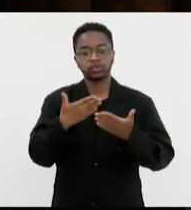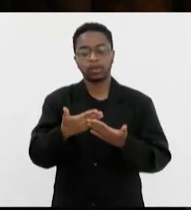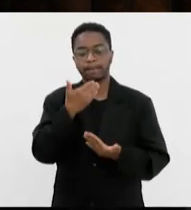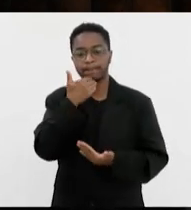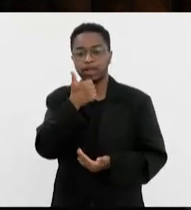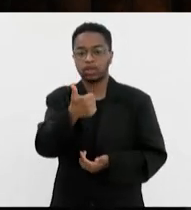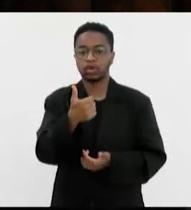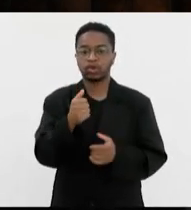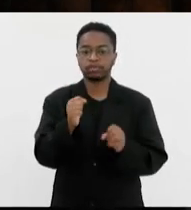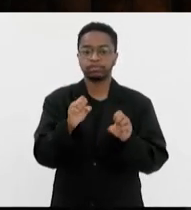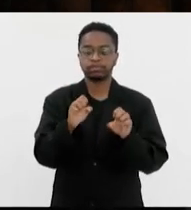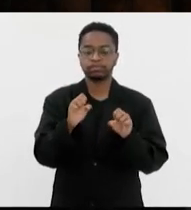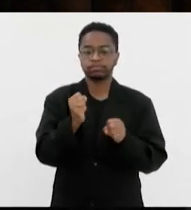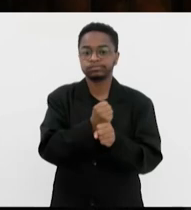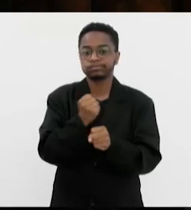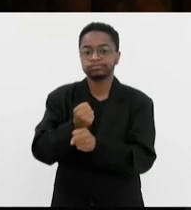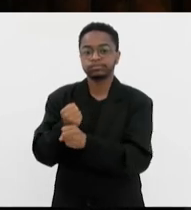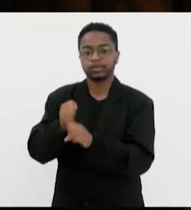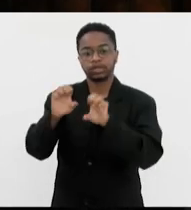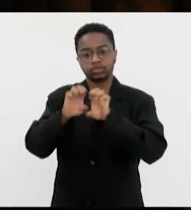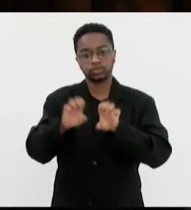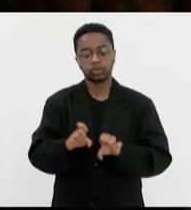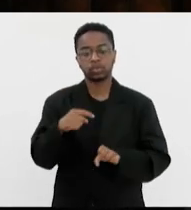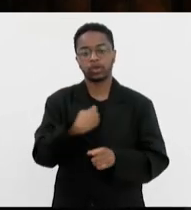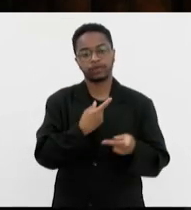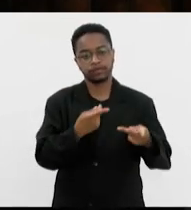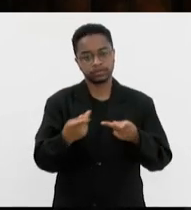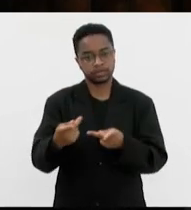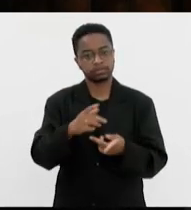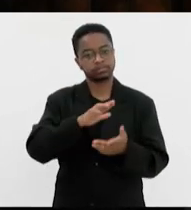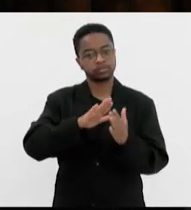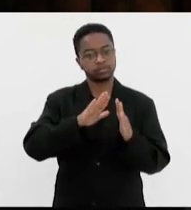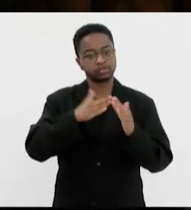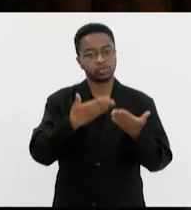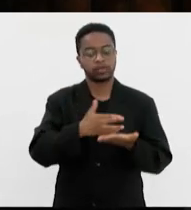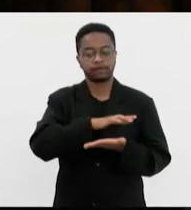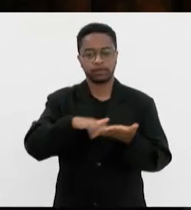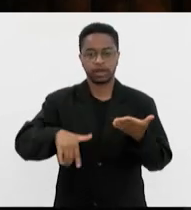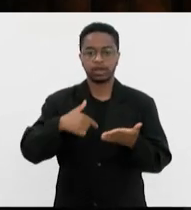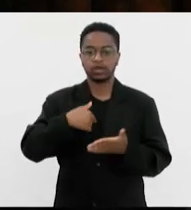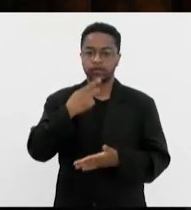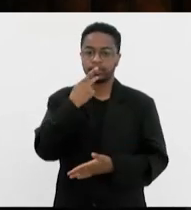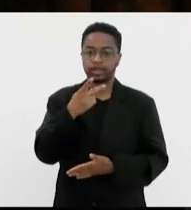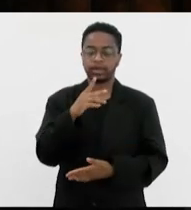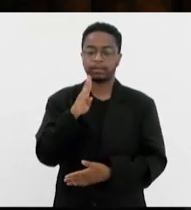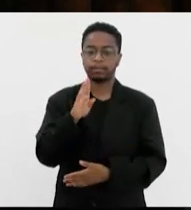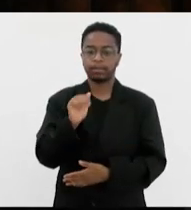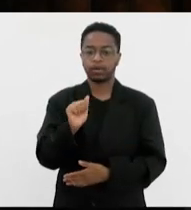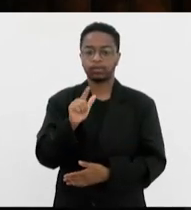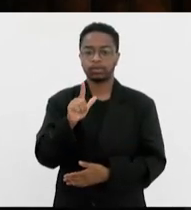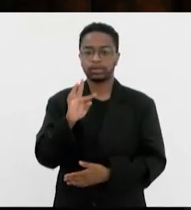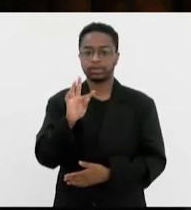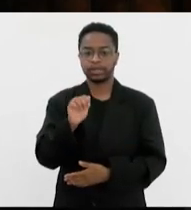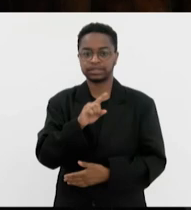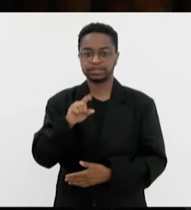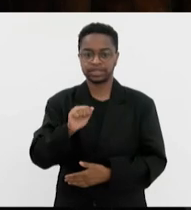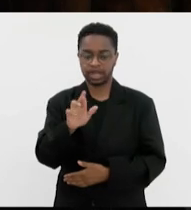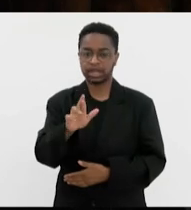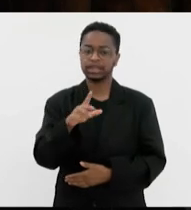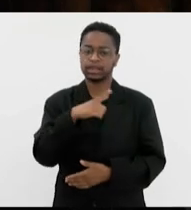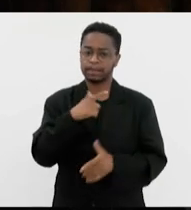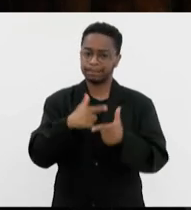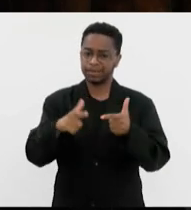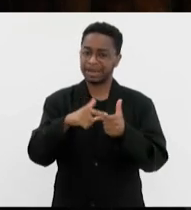infraestrutura. A gente voltou a visitar várias escolas, cito o Baltazar Bernardino, que eu visitei essa semana, tem problemas estruturais